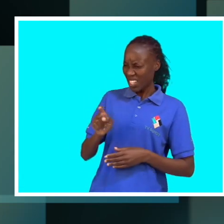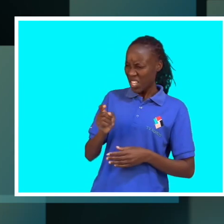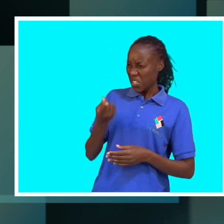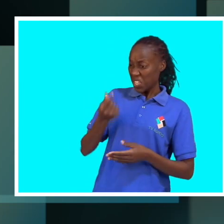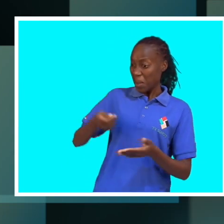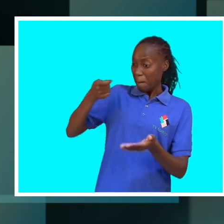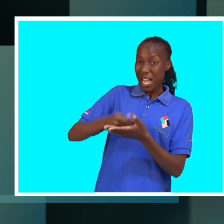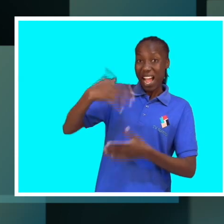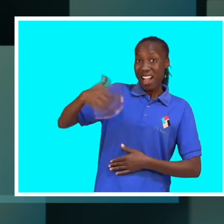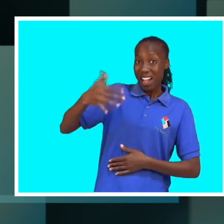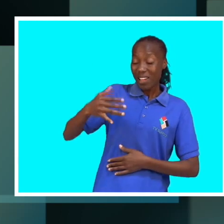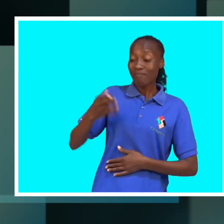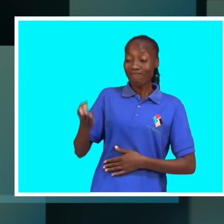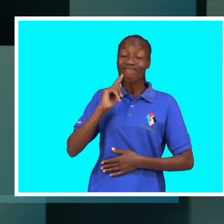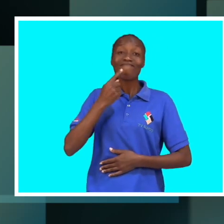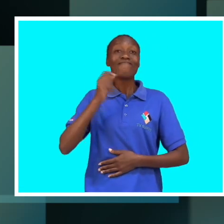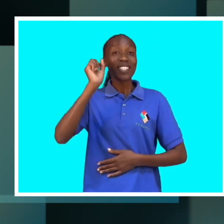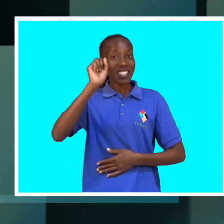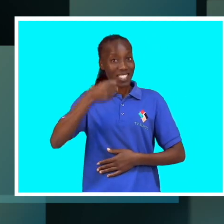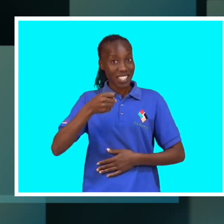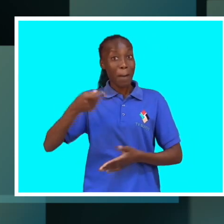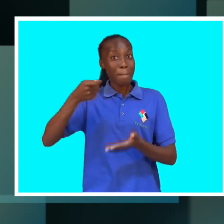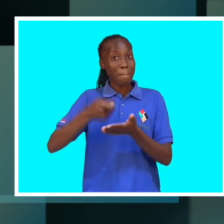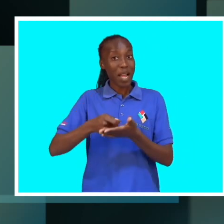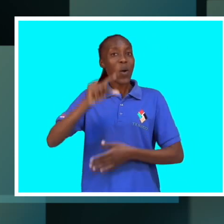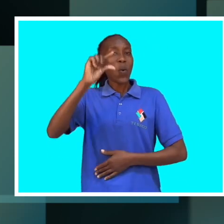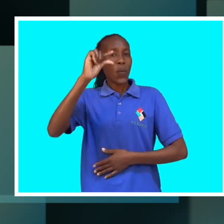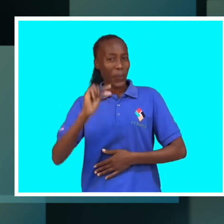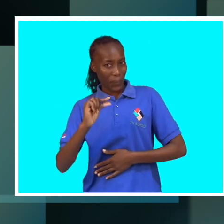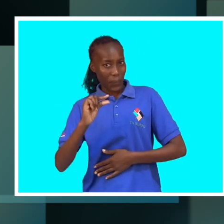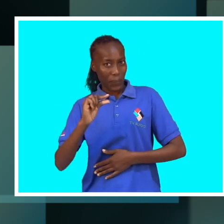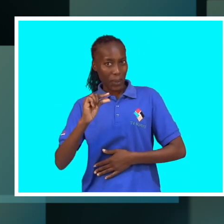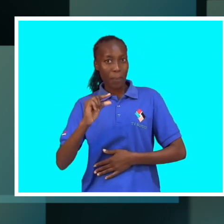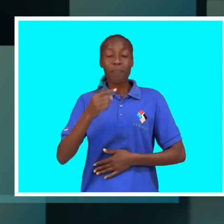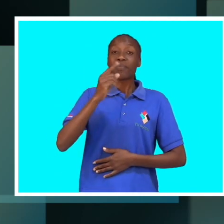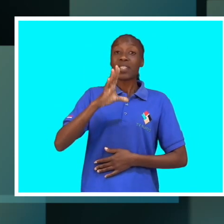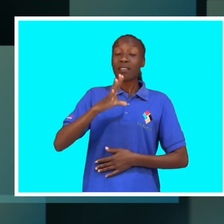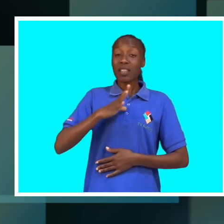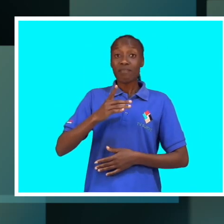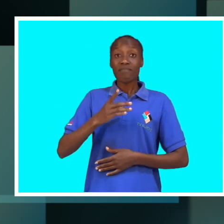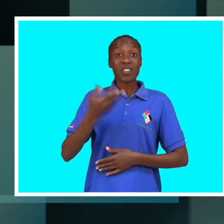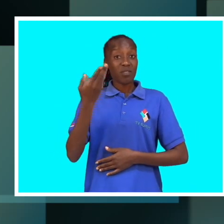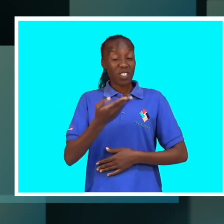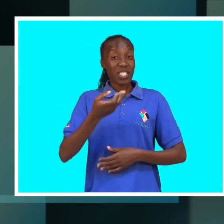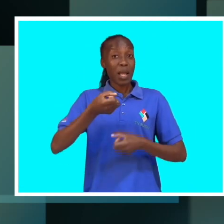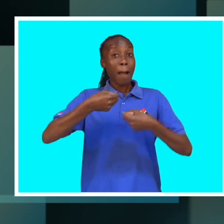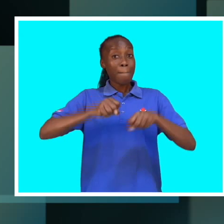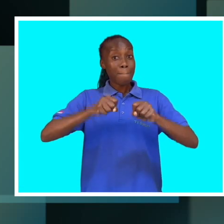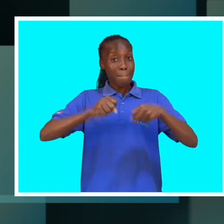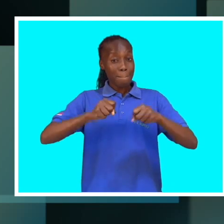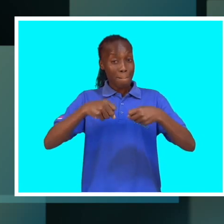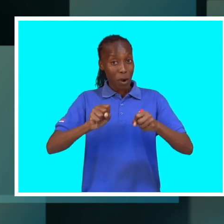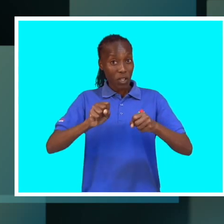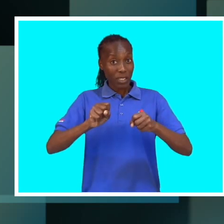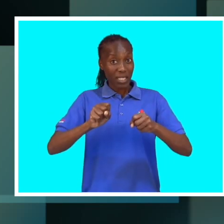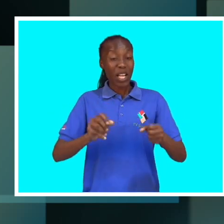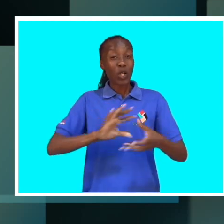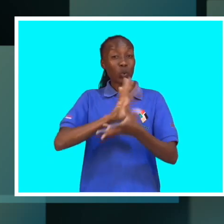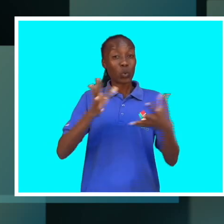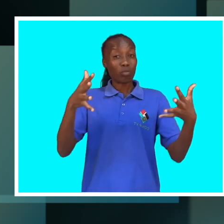O preço também fica mais leve. O preço também fica mais leve. porque quando tu traz tua moto, tuas rodas